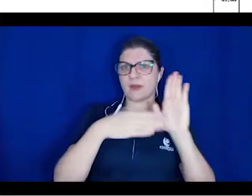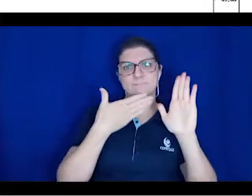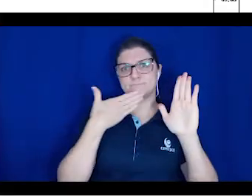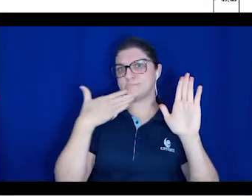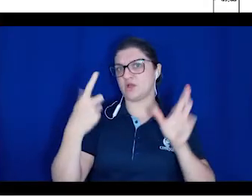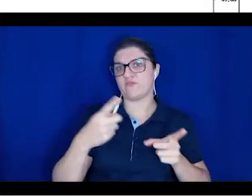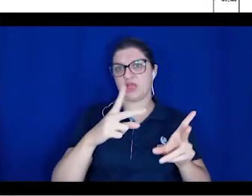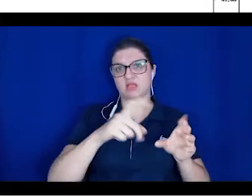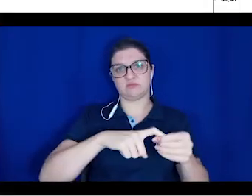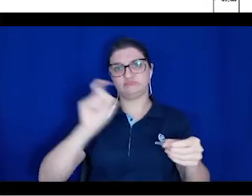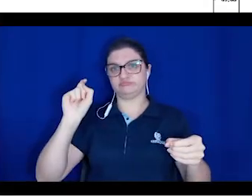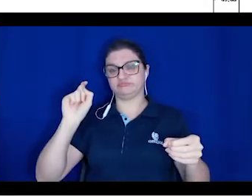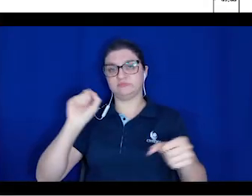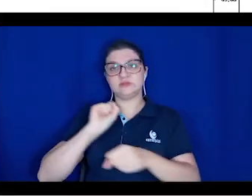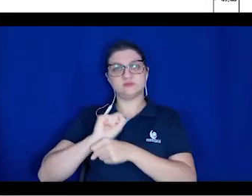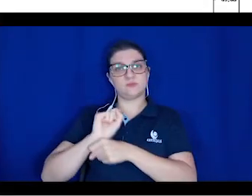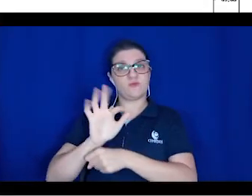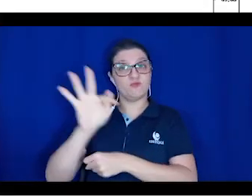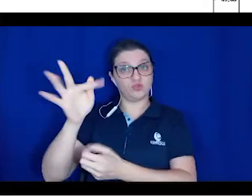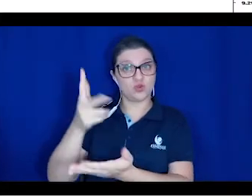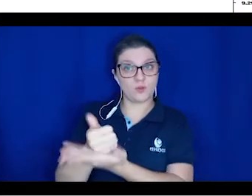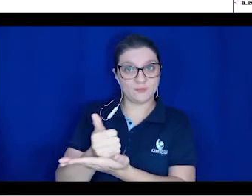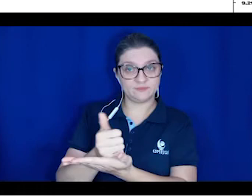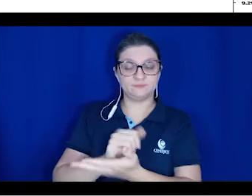outra oportunidade para comprar depois.